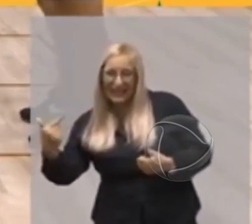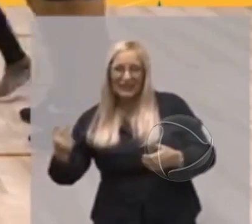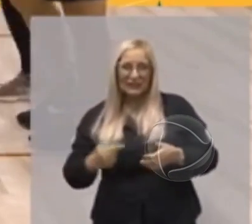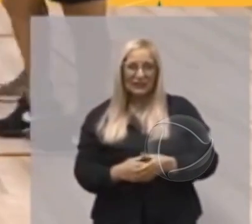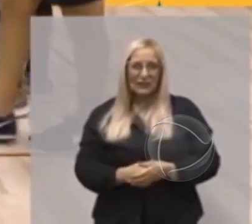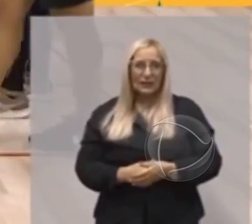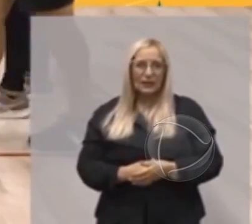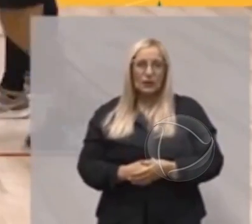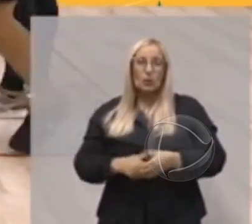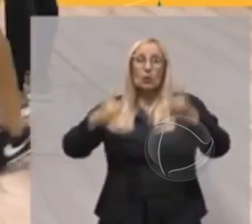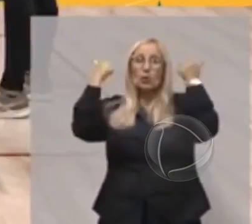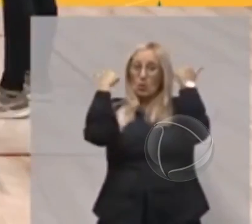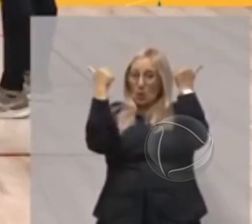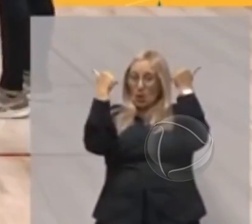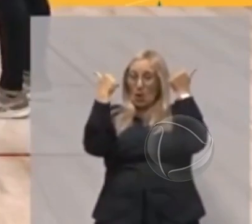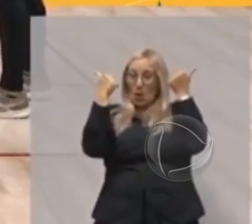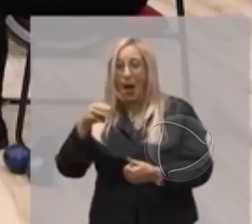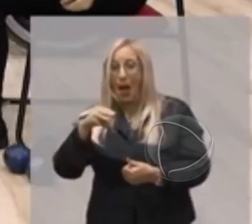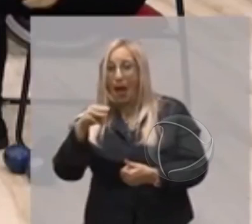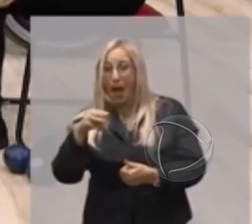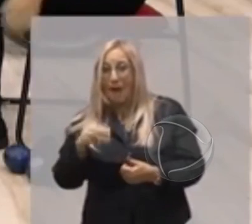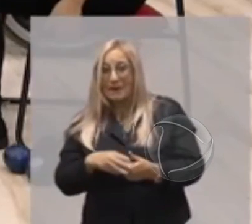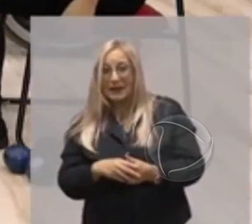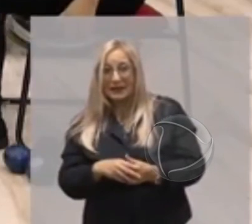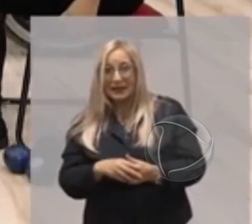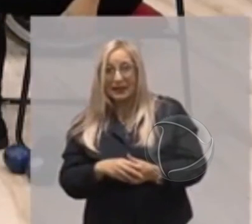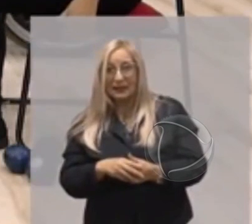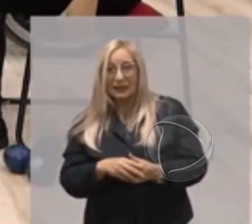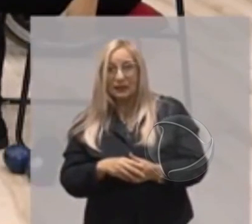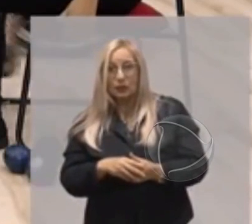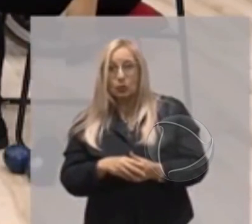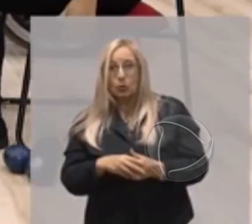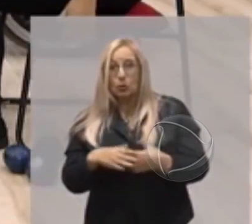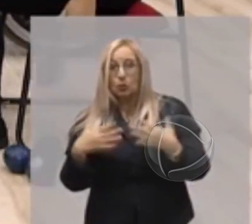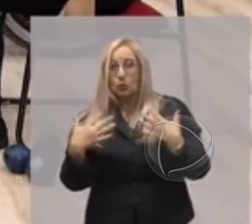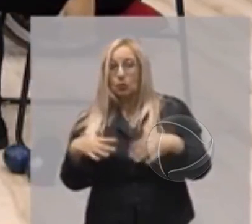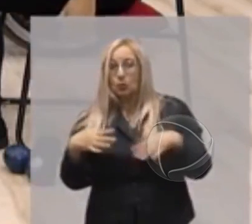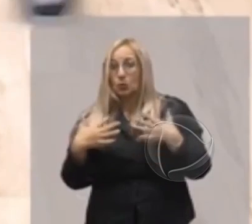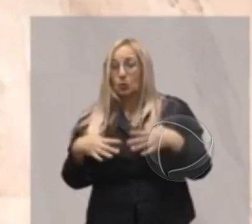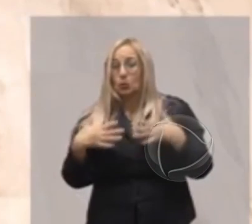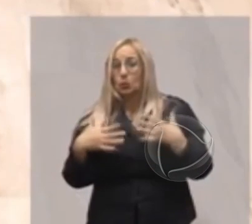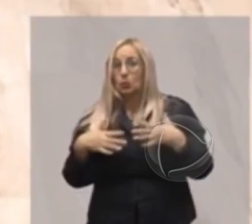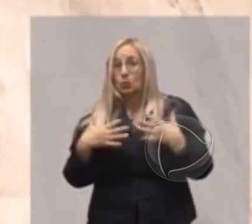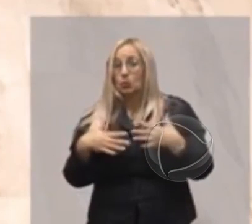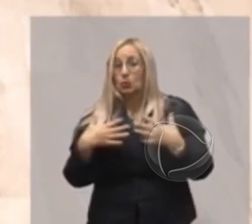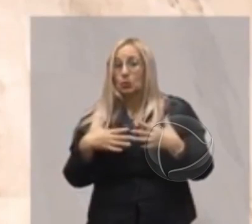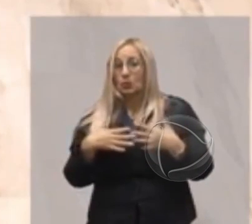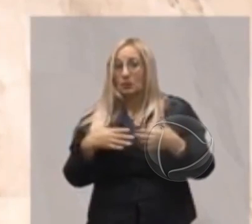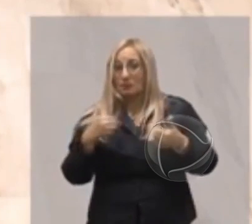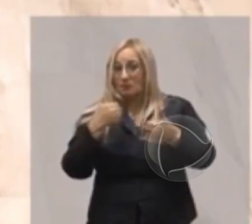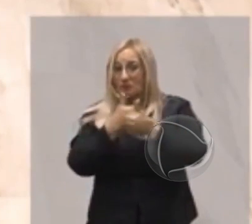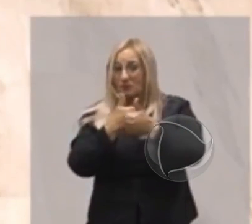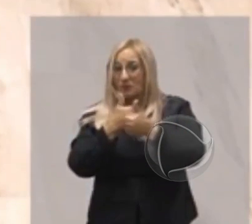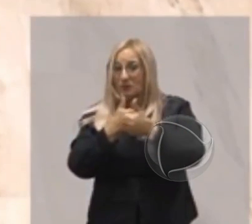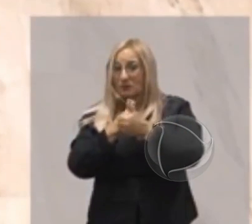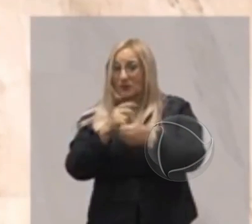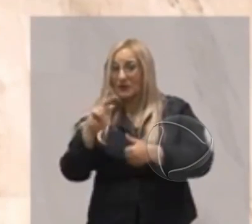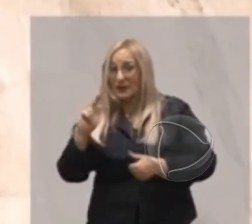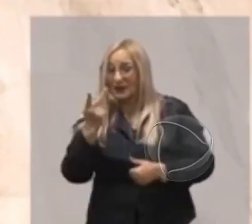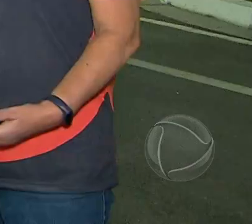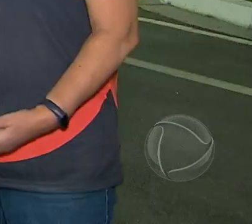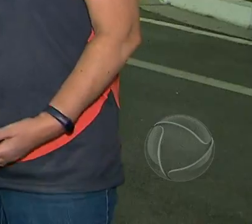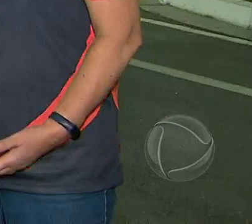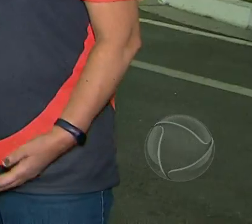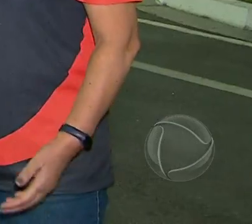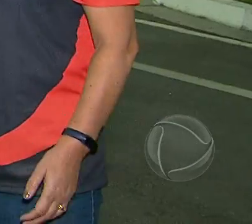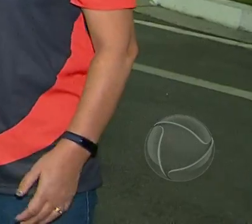podia deixar de ter a atividade, né? Exatamente. Por causa da pandemia, a gente já ficou sem as atividades de férias